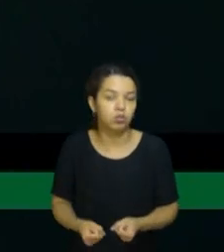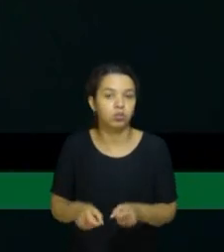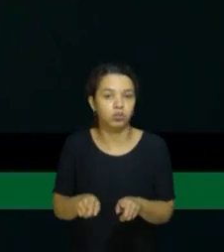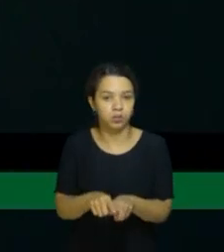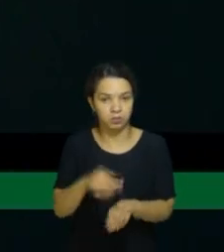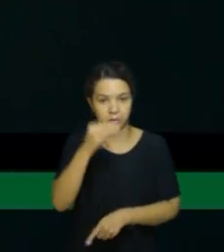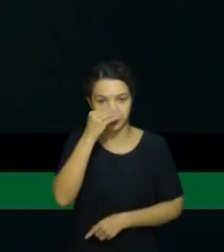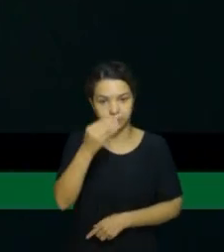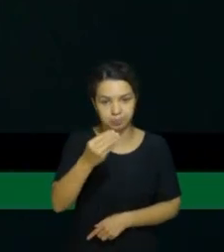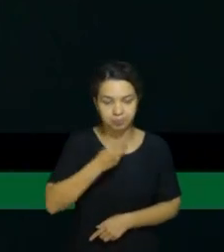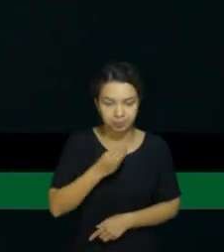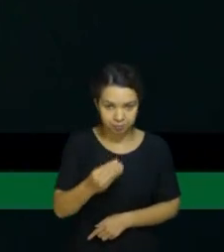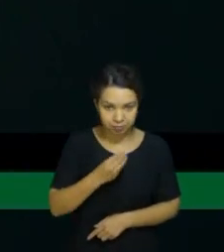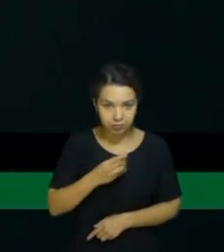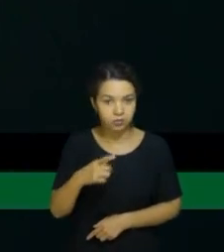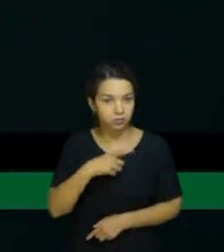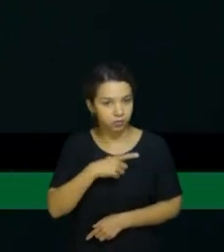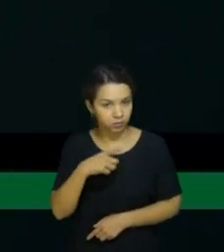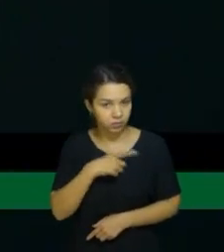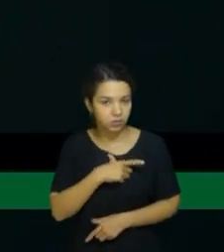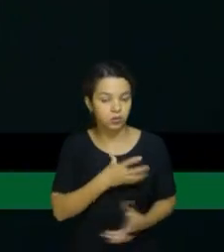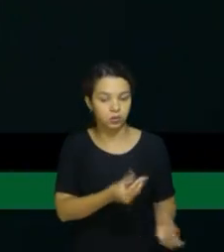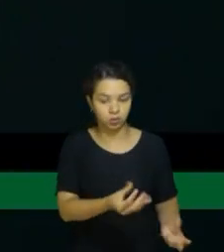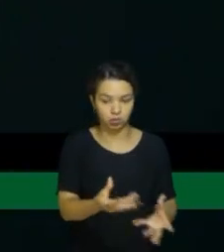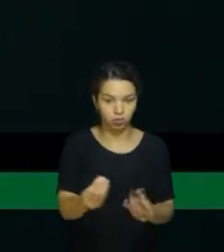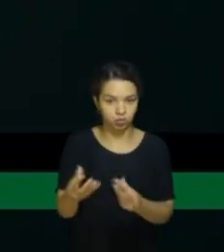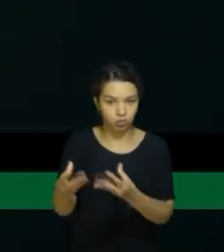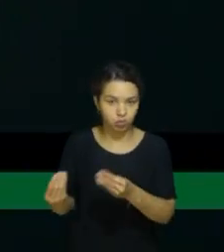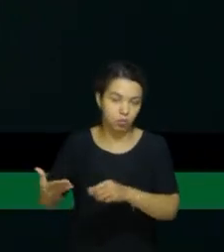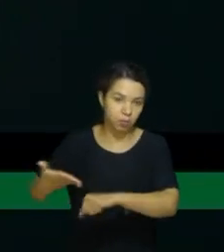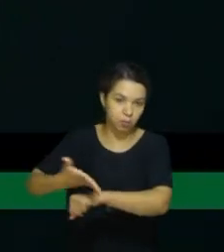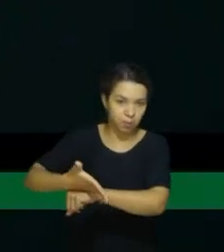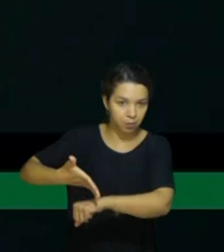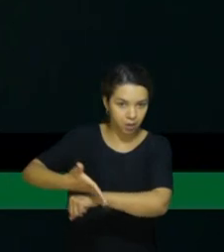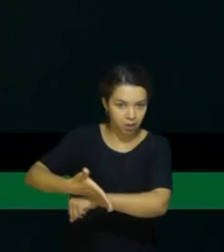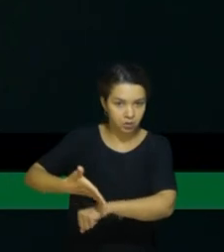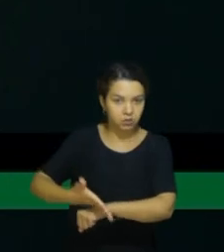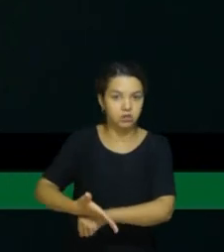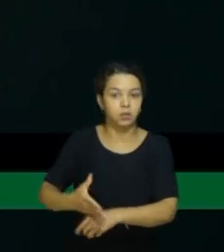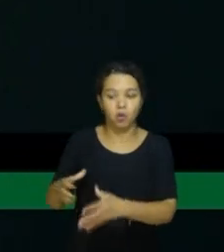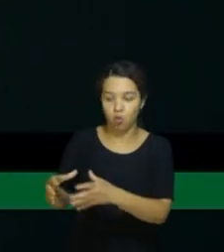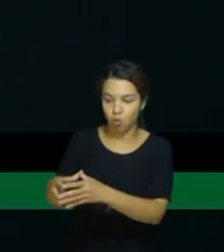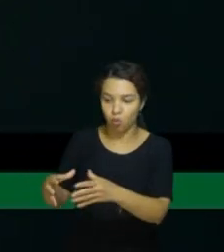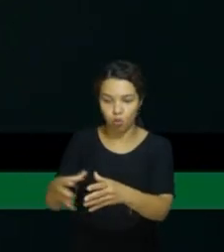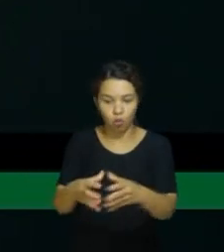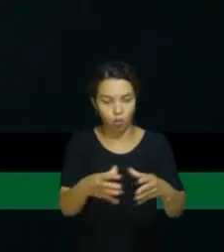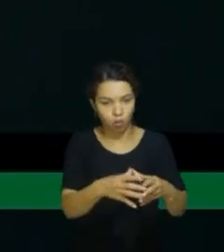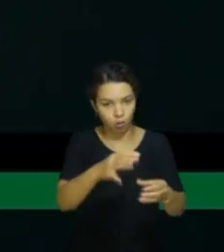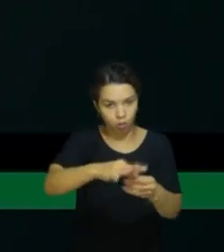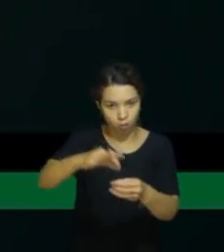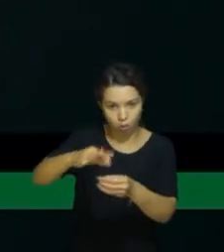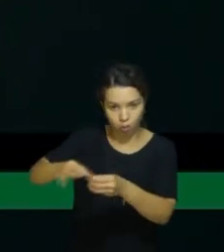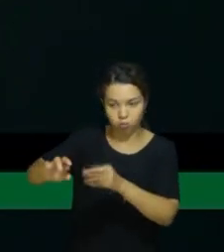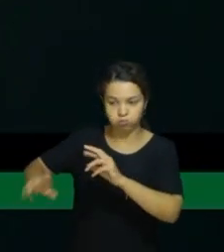por parte de muitos integrantes dessas diferentes entidades para enaltecer